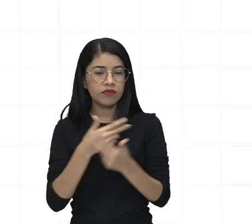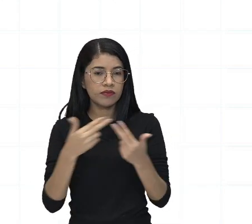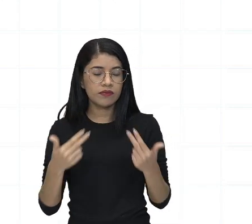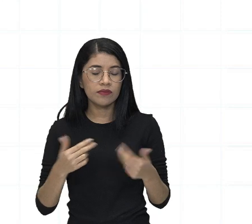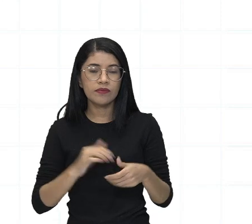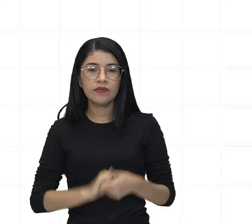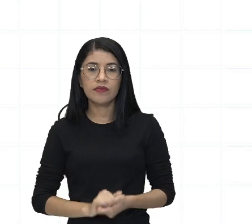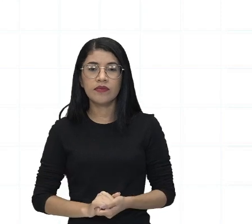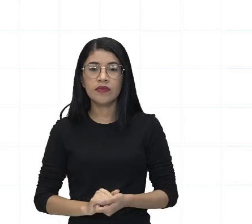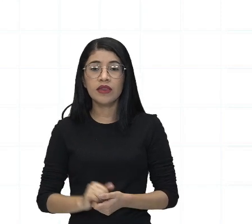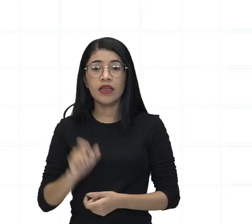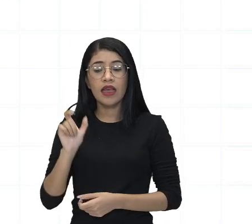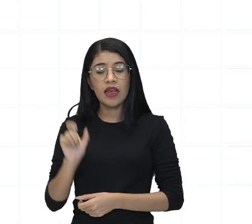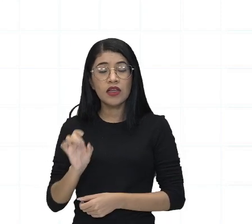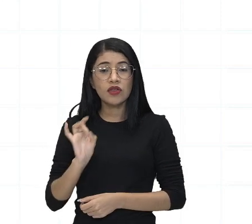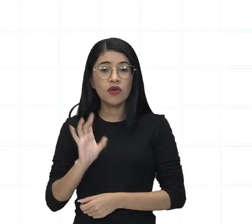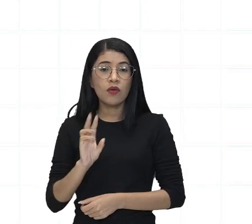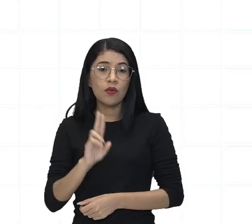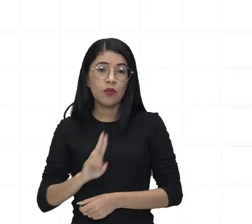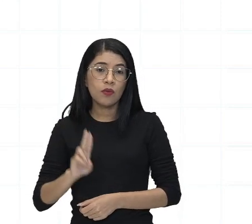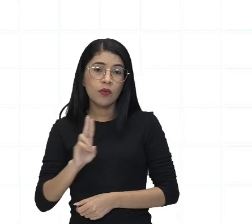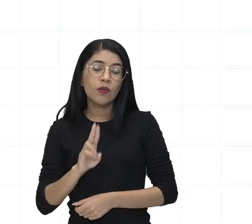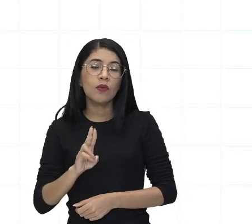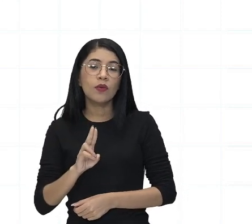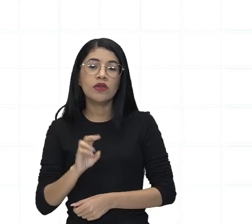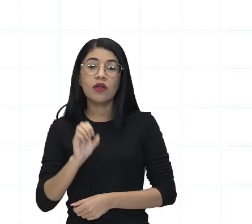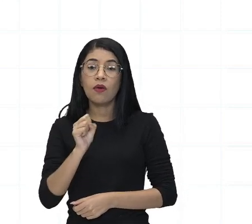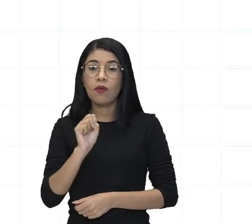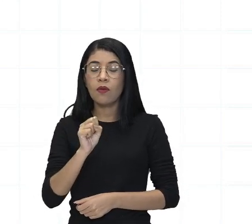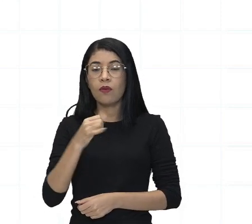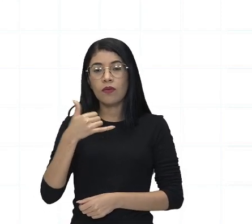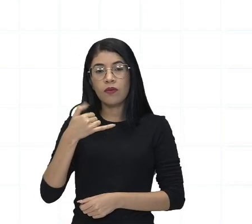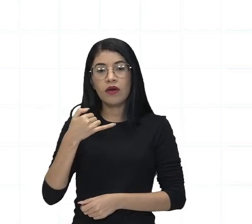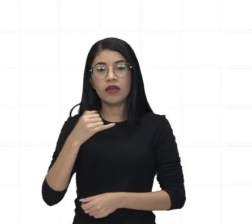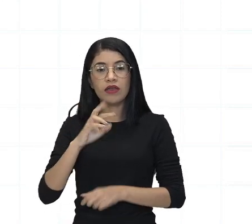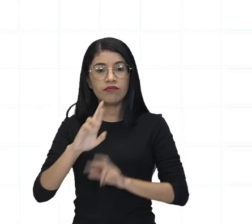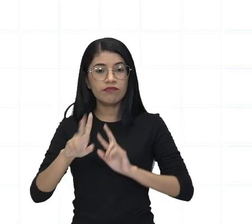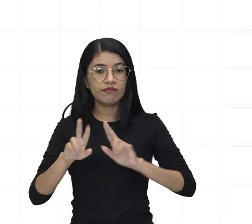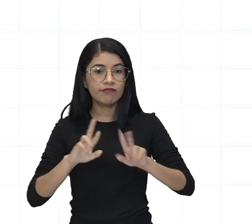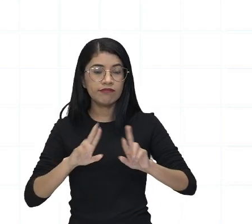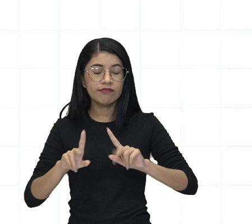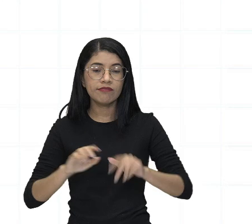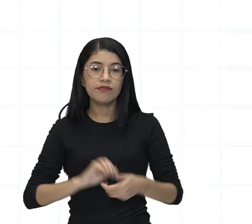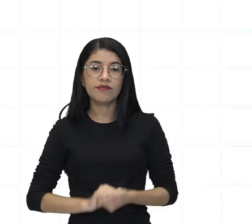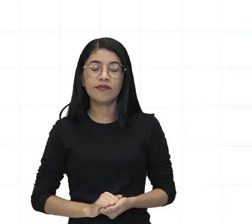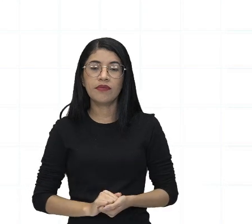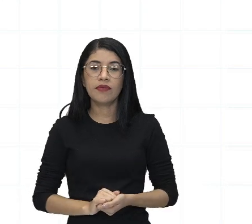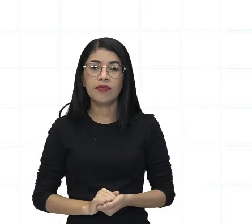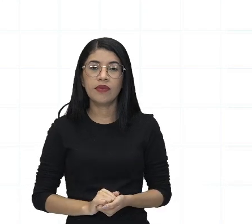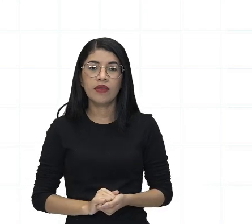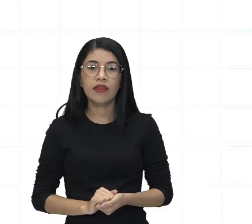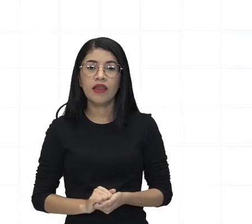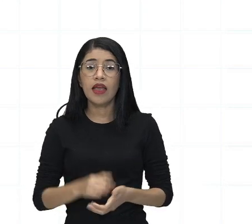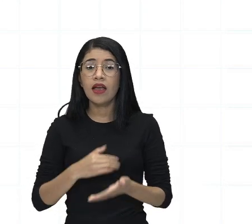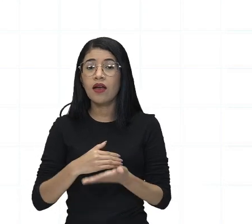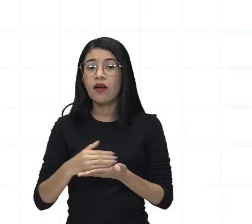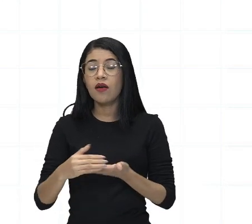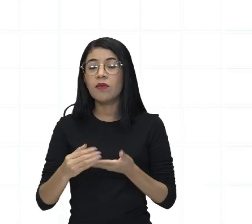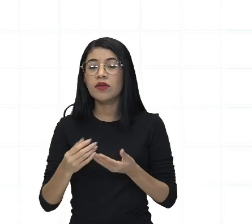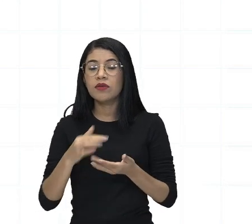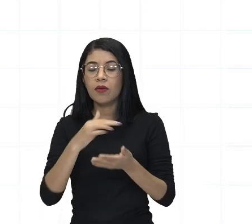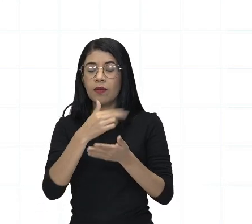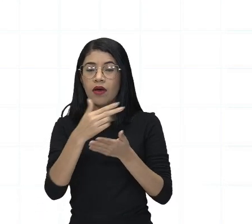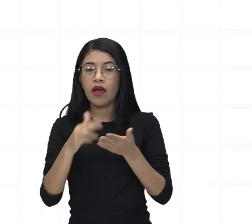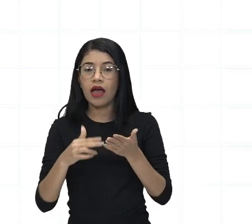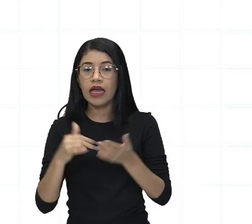que só usa 8 biques de cores diferentes. Ele começou a desenhar quando tinha